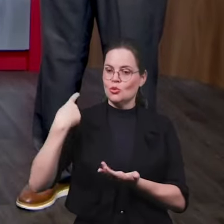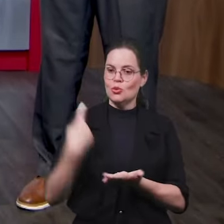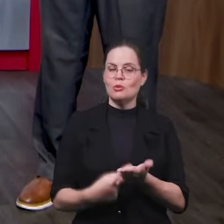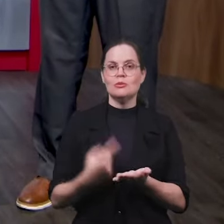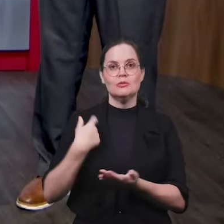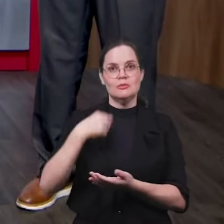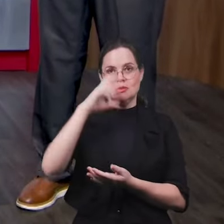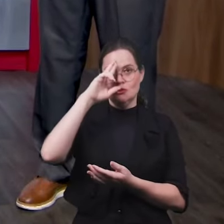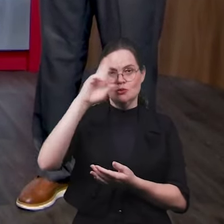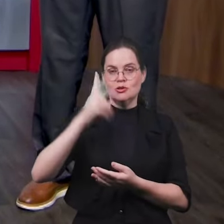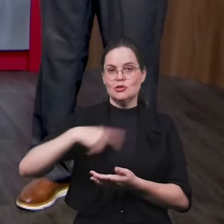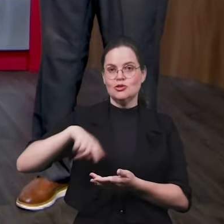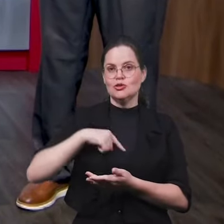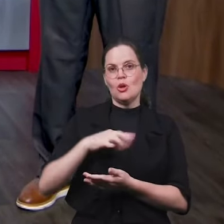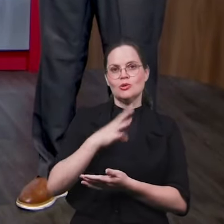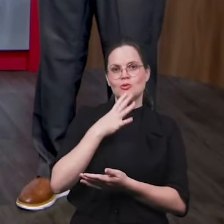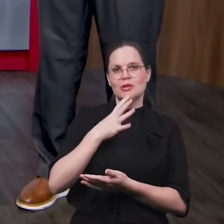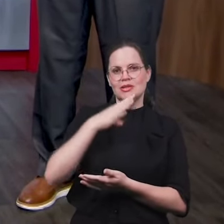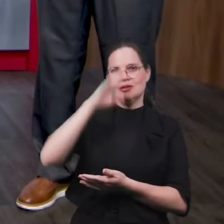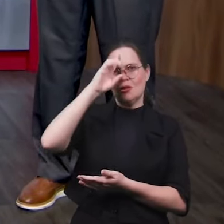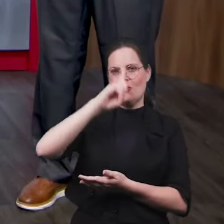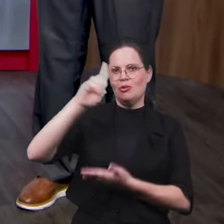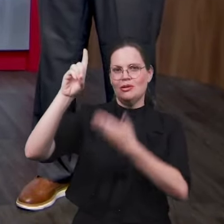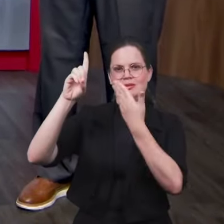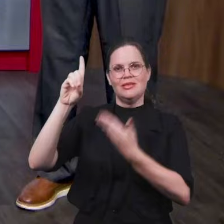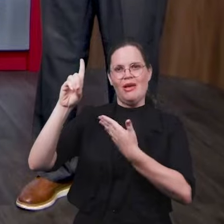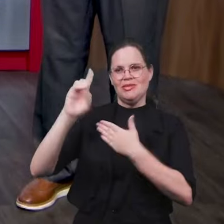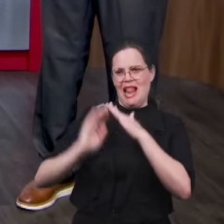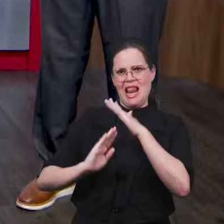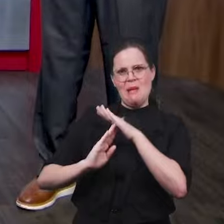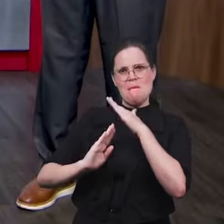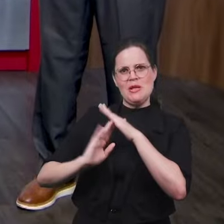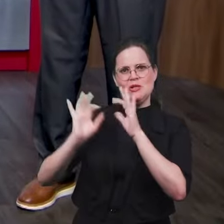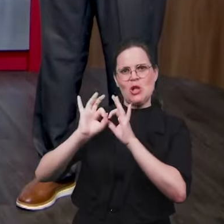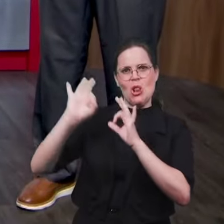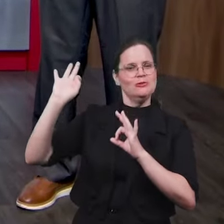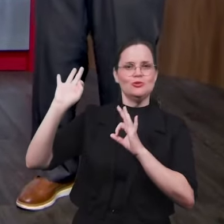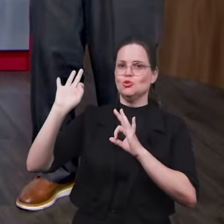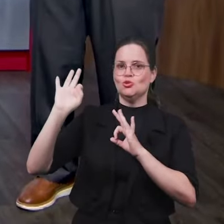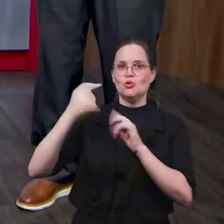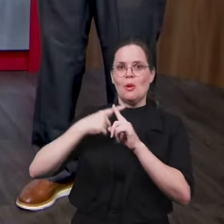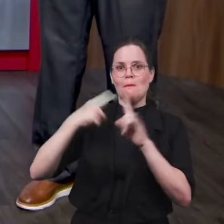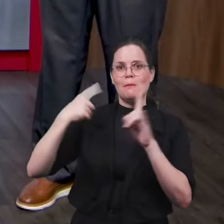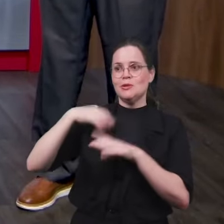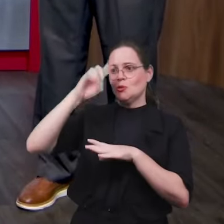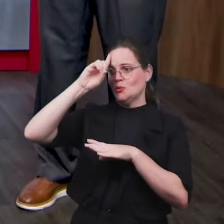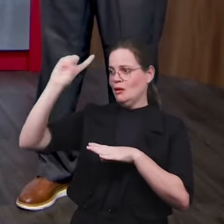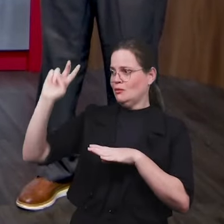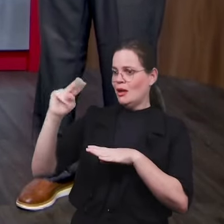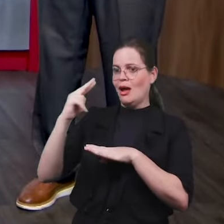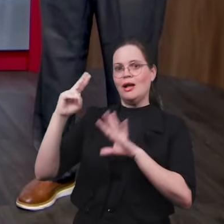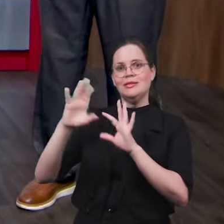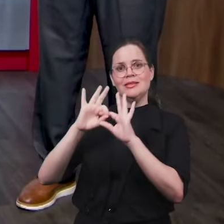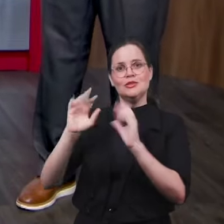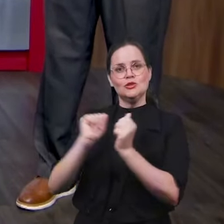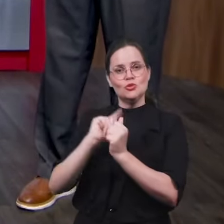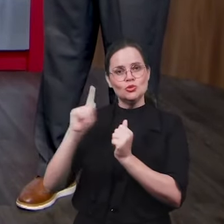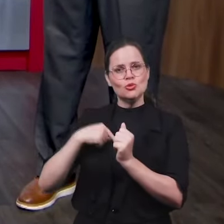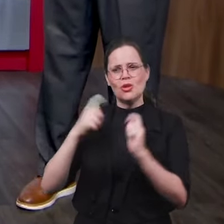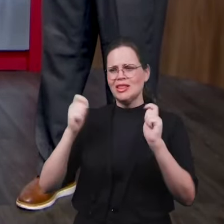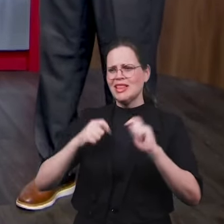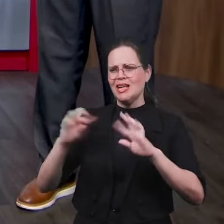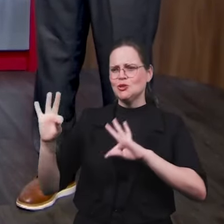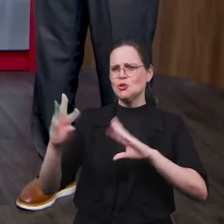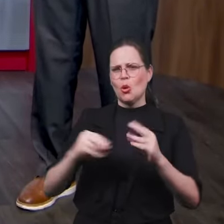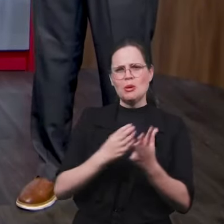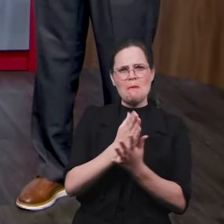Senhor, de não somente conhecer um Deus que está nos limites dos homens, mas que se pode expandir a todas as áreas.